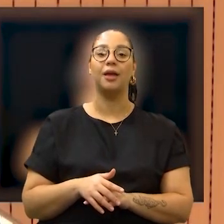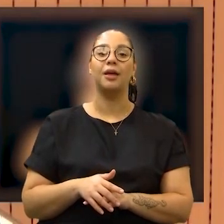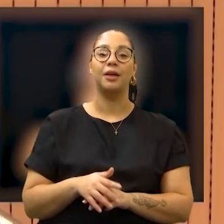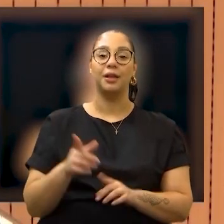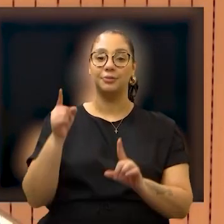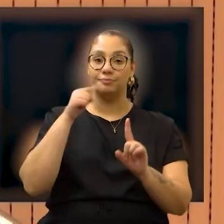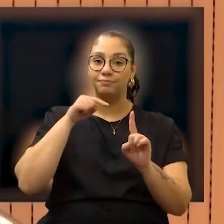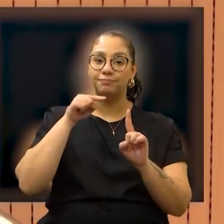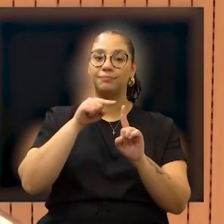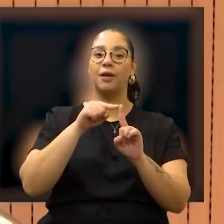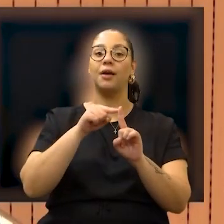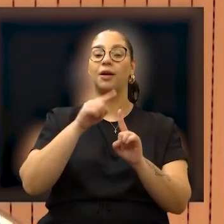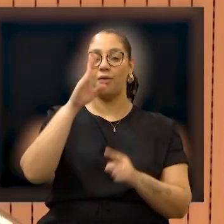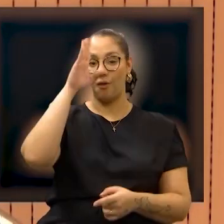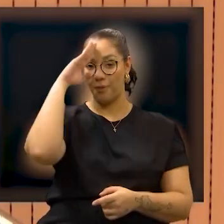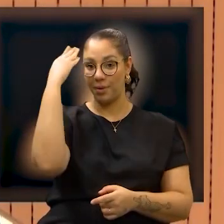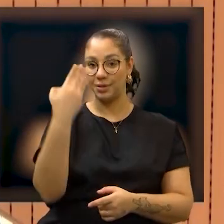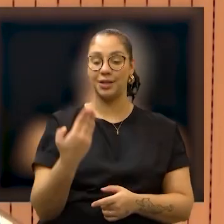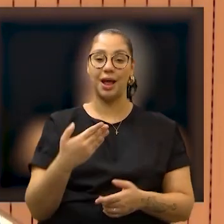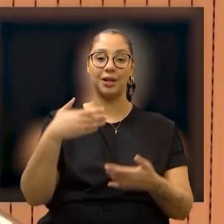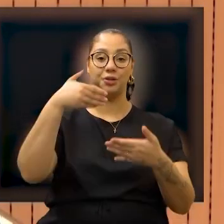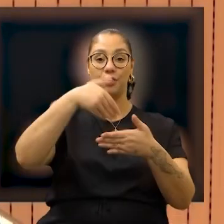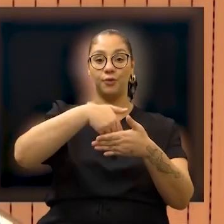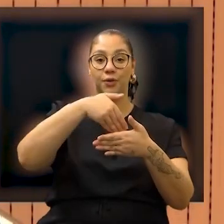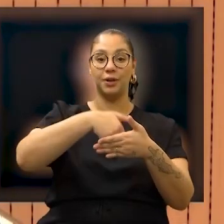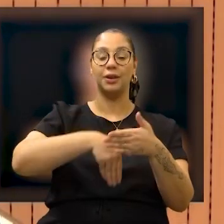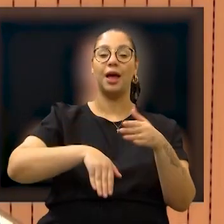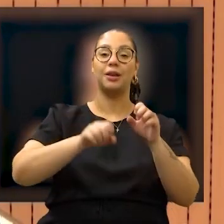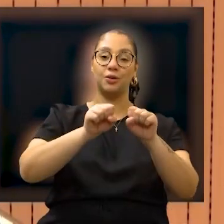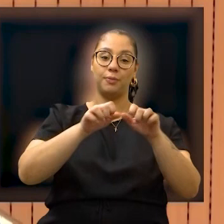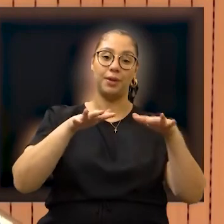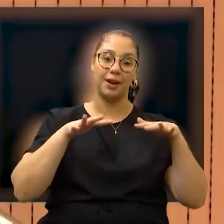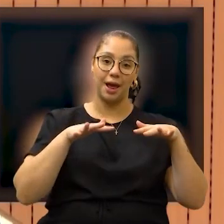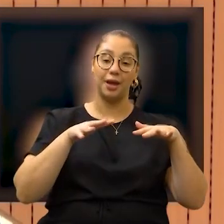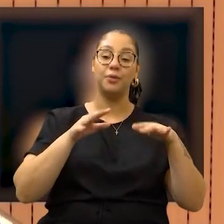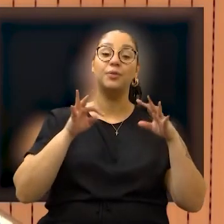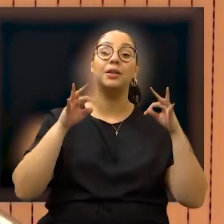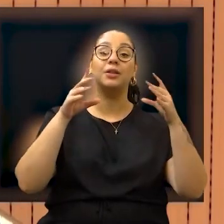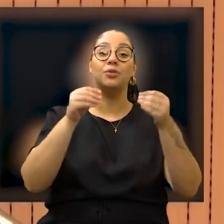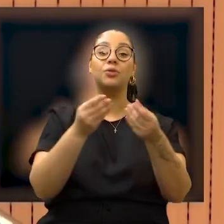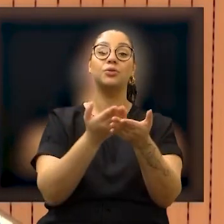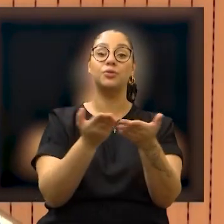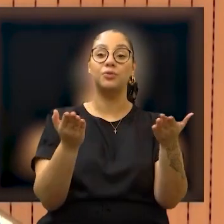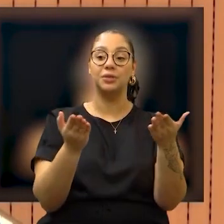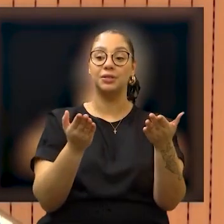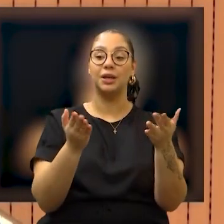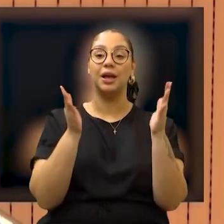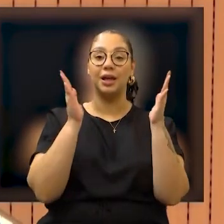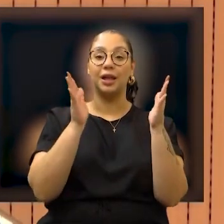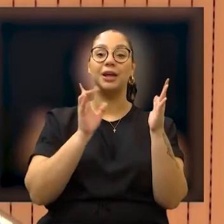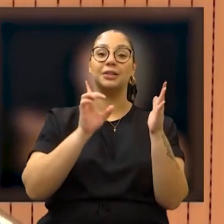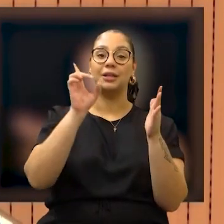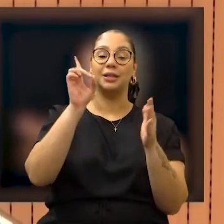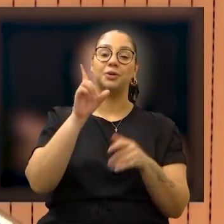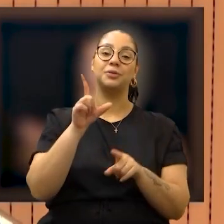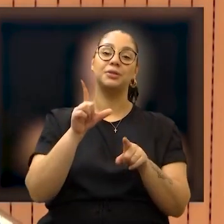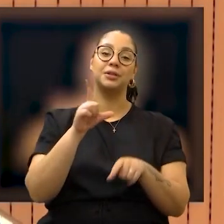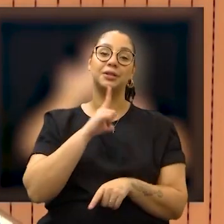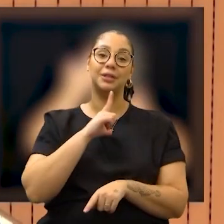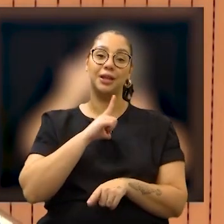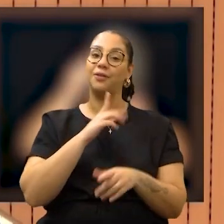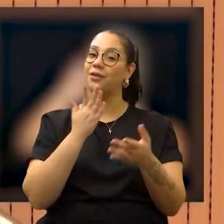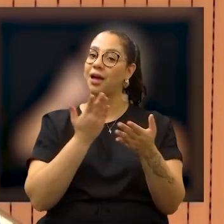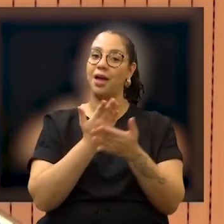E, no mesmo sentido, essas homenagens são votadas no plenário. E de todos vocês, graças a